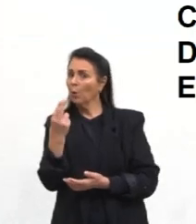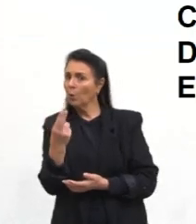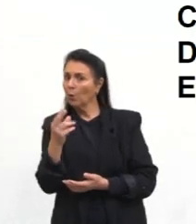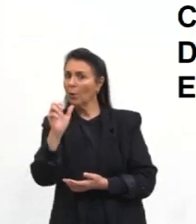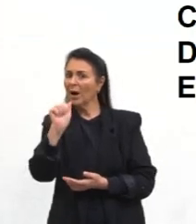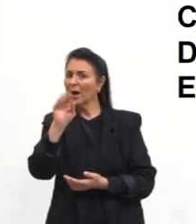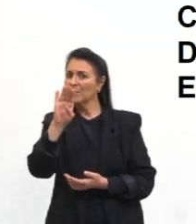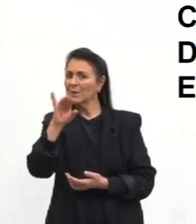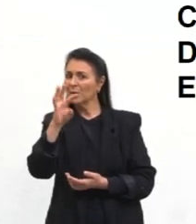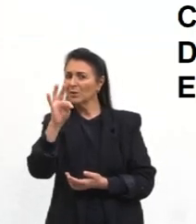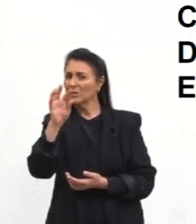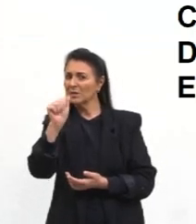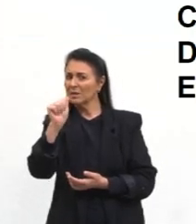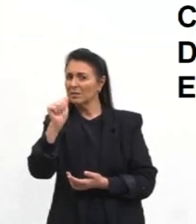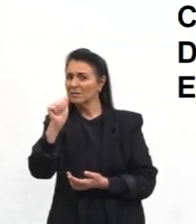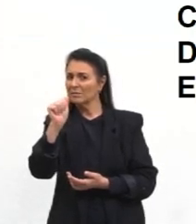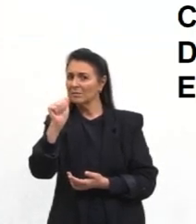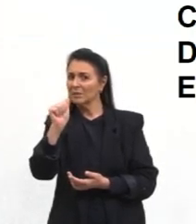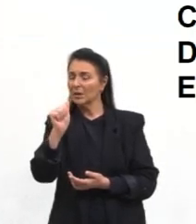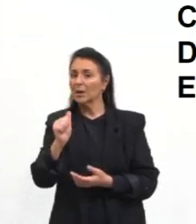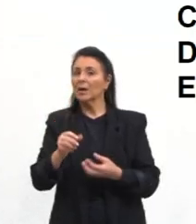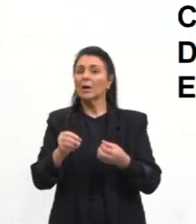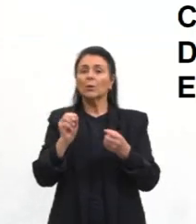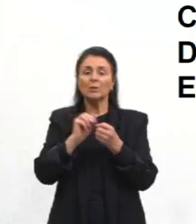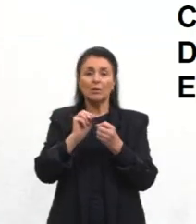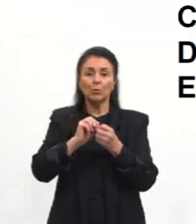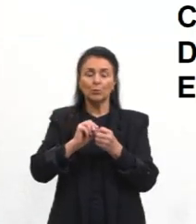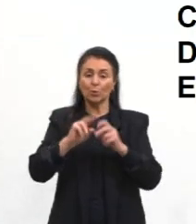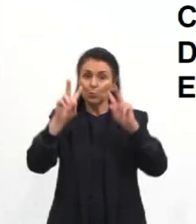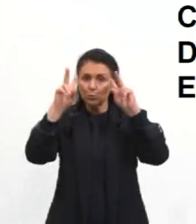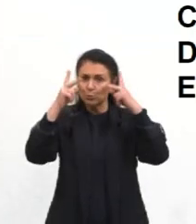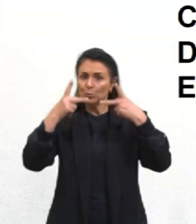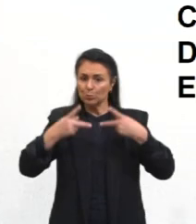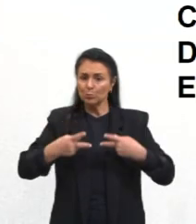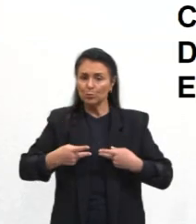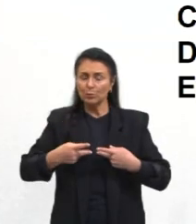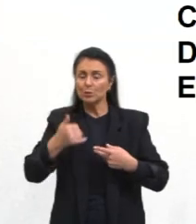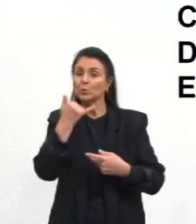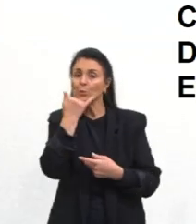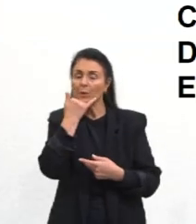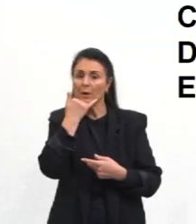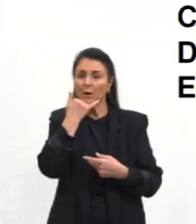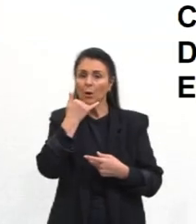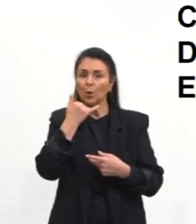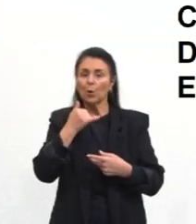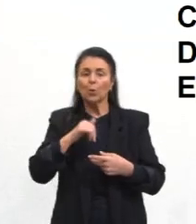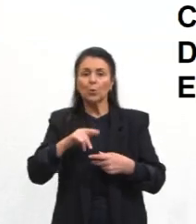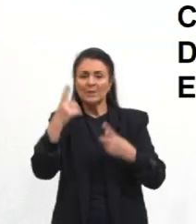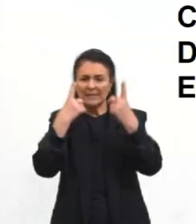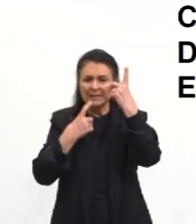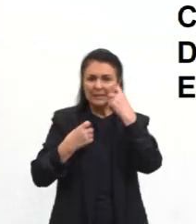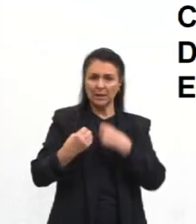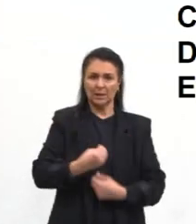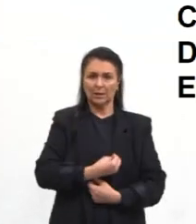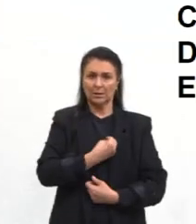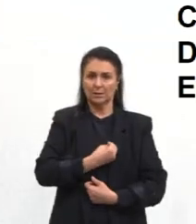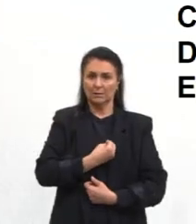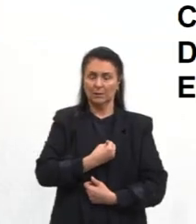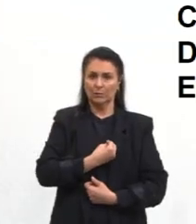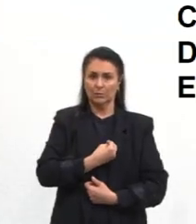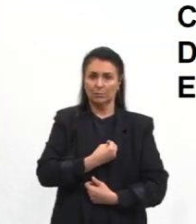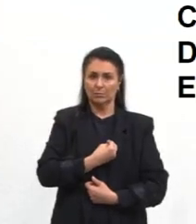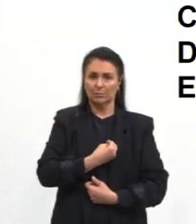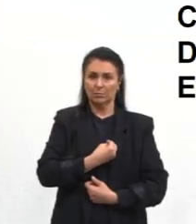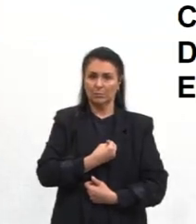ela é realizada de forma biótica é de outros seres vivos que fazem né esse transporte e de forma abiótica